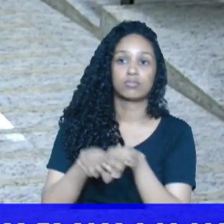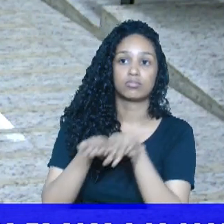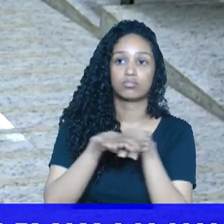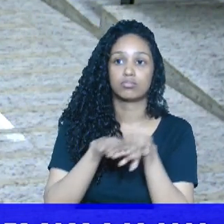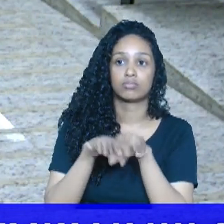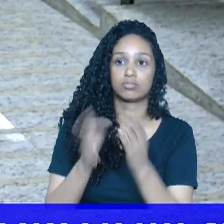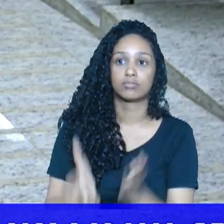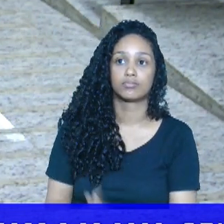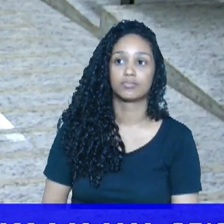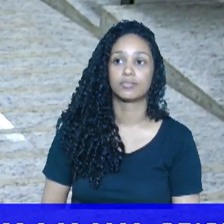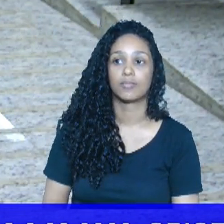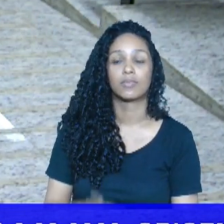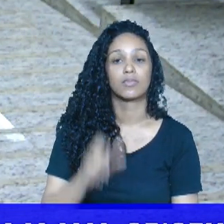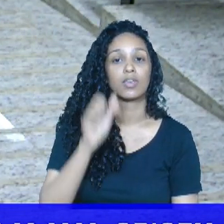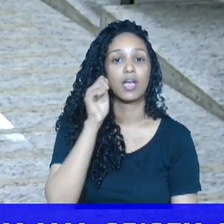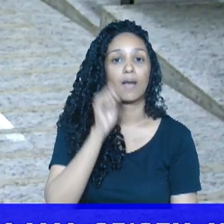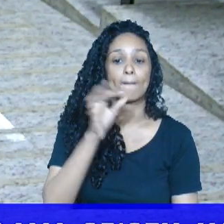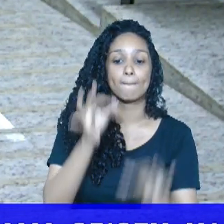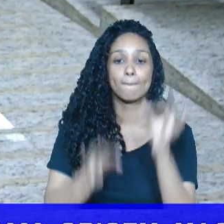Juliana.